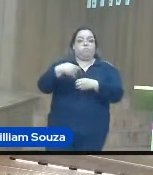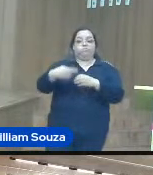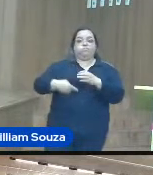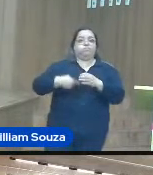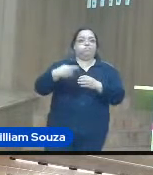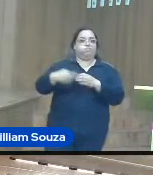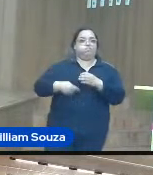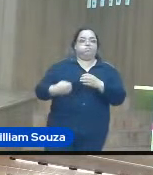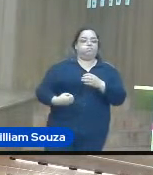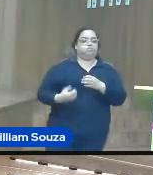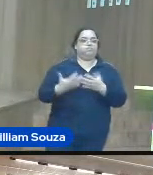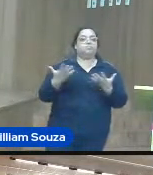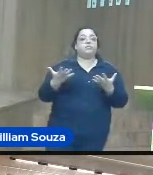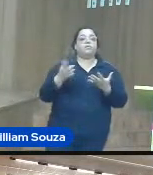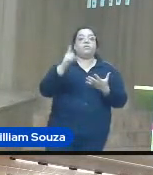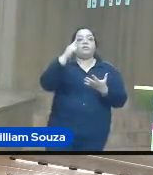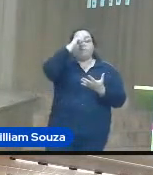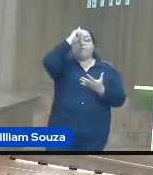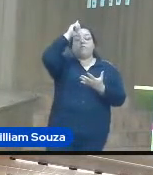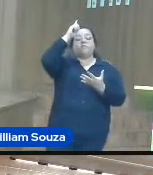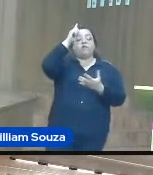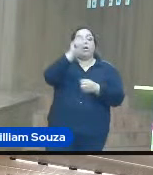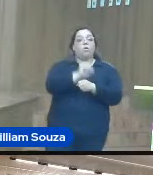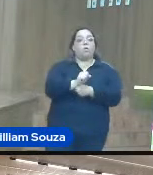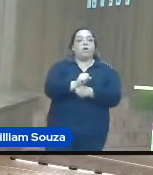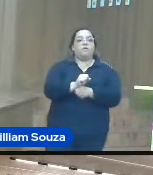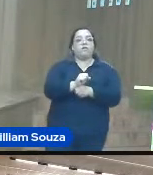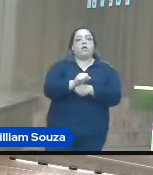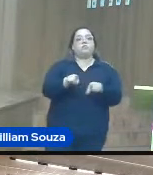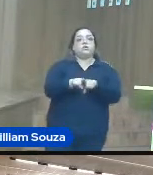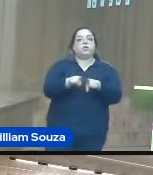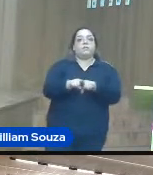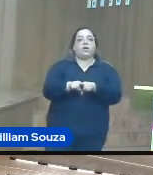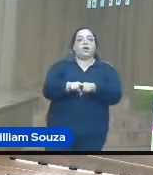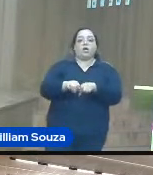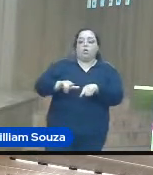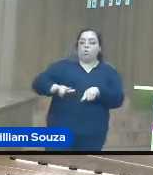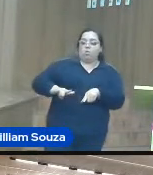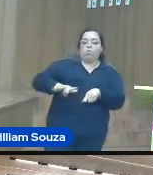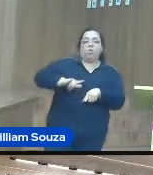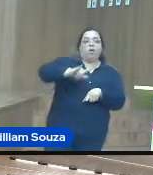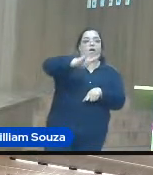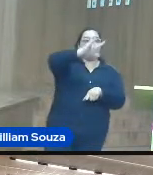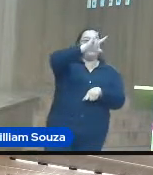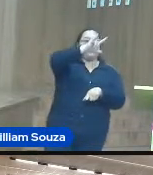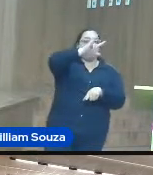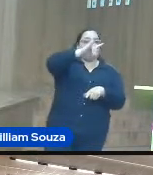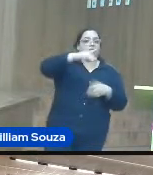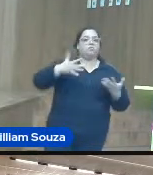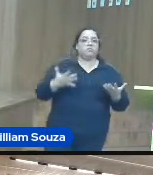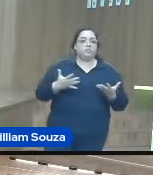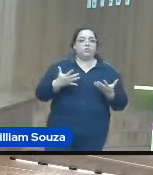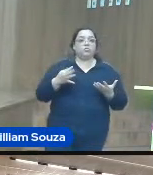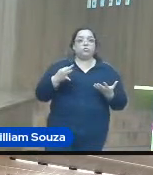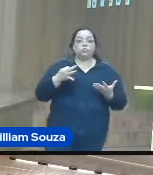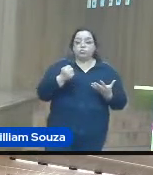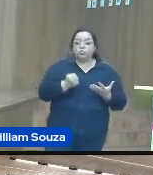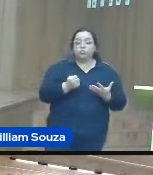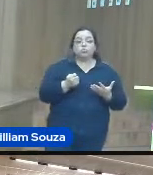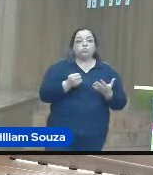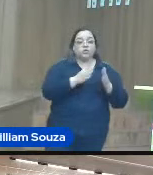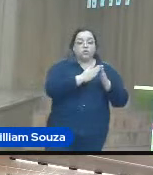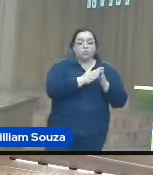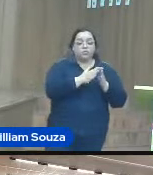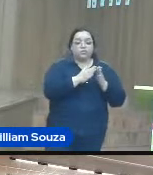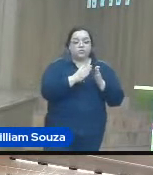ele foi inventado, o carro, o avião. Quer dizer, tudo isso é nessa virada do século XIX para o